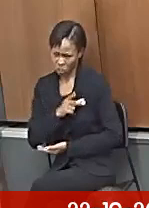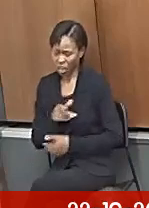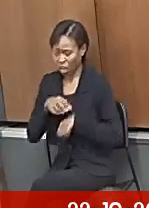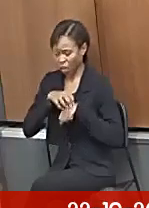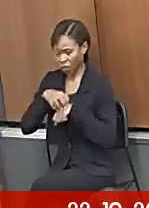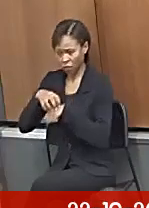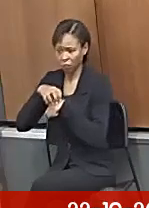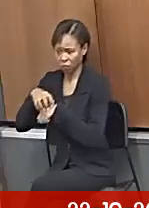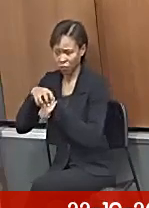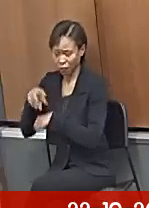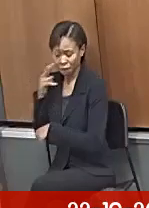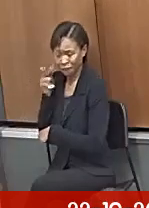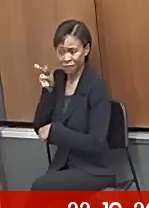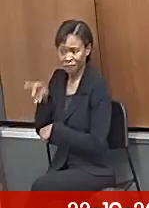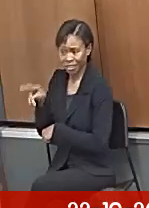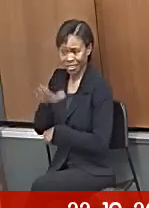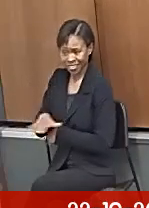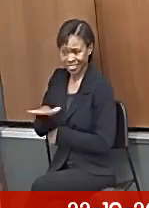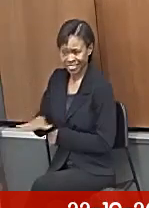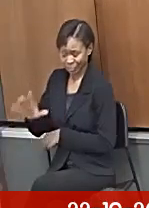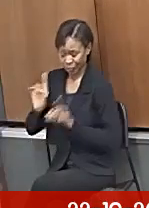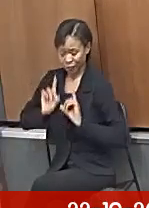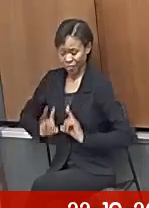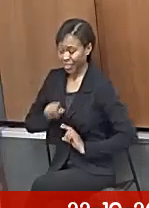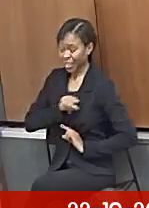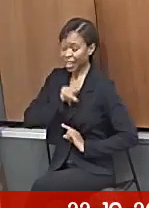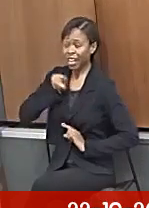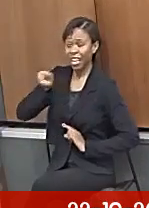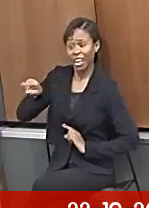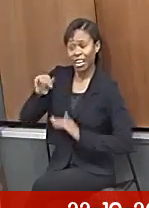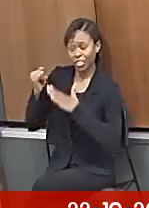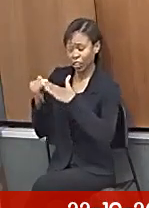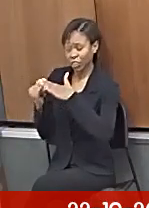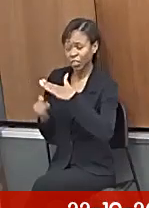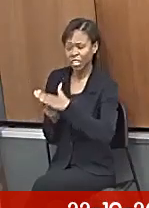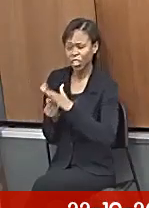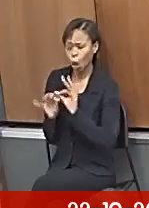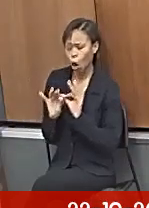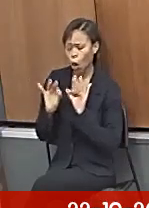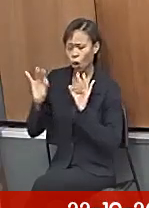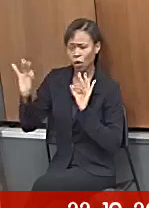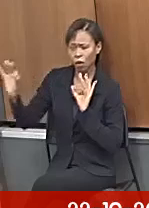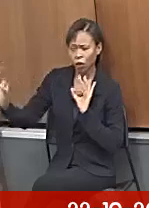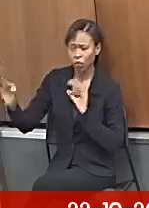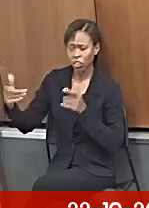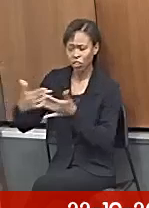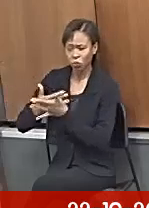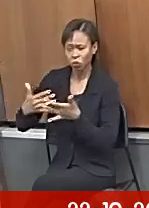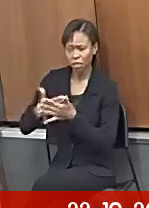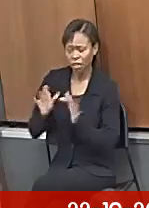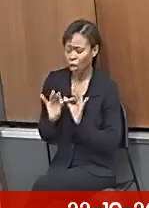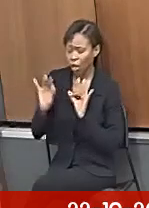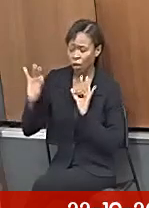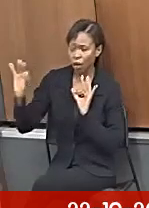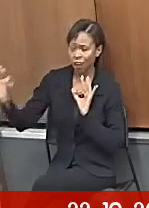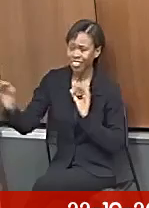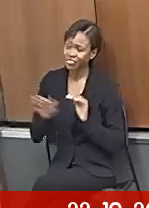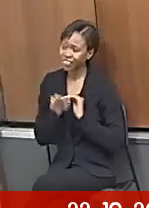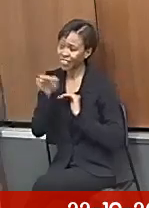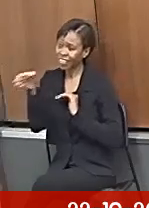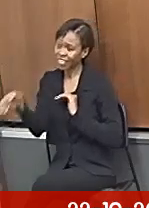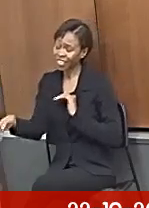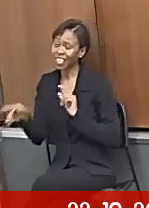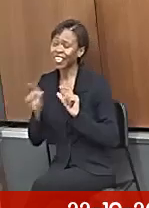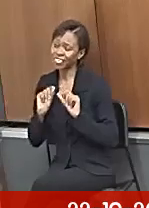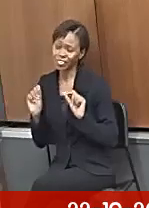excursão e vão ver as crianças com deficiência lá naquela instituição que fica 30 quilômetros do centro da cidade para apaziguar as